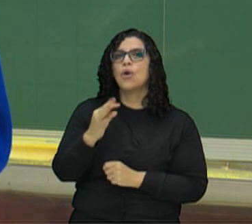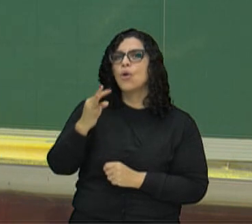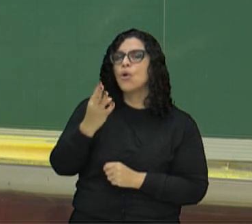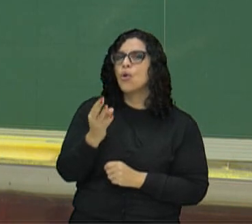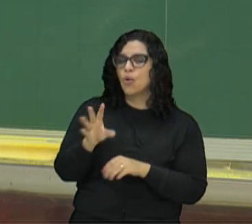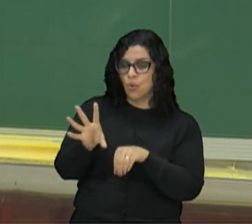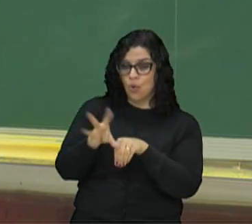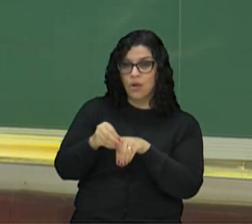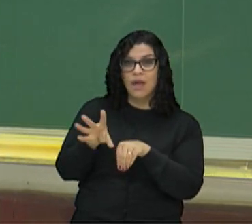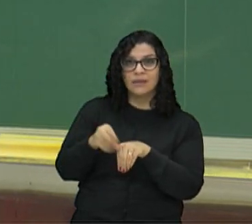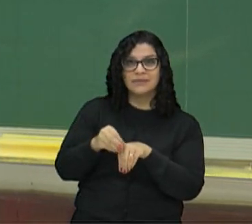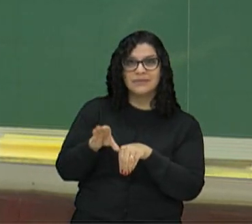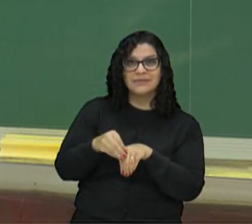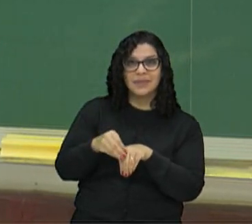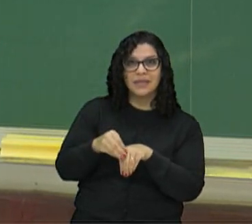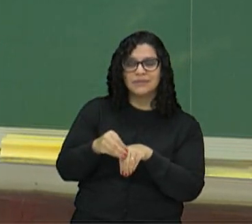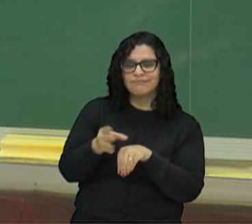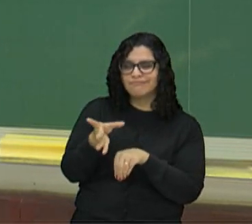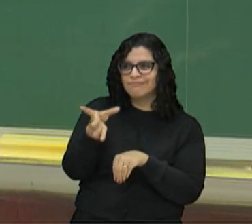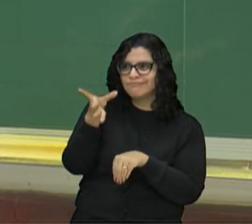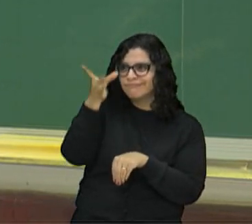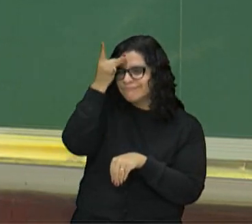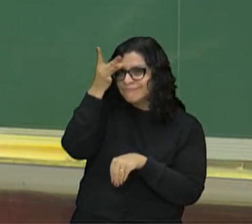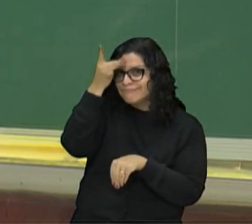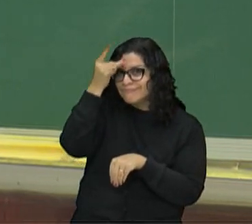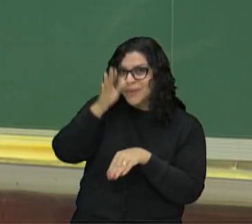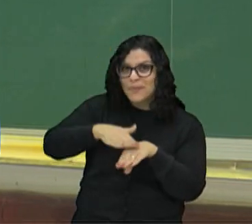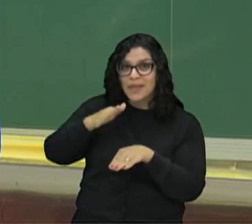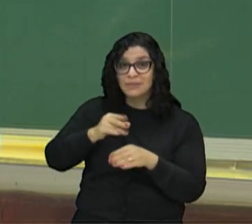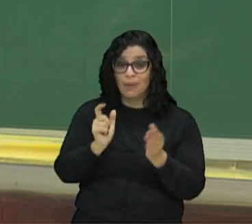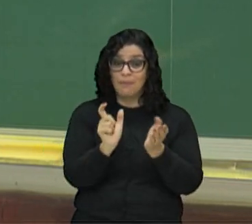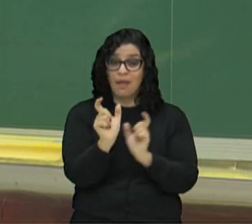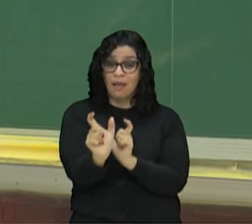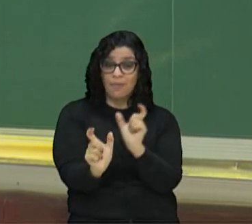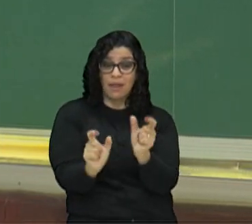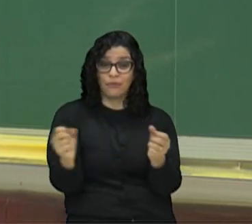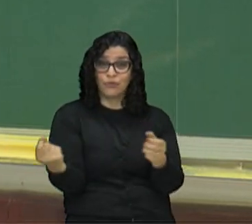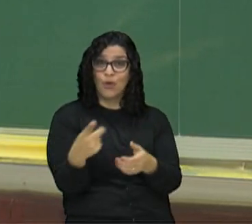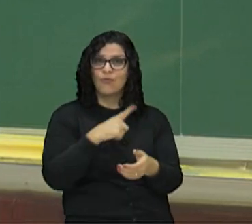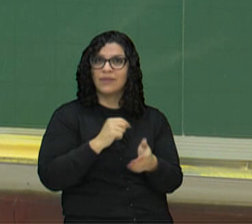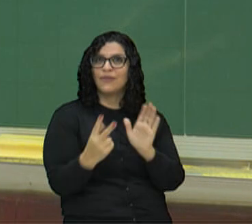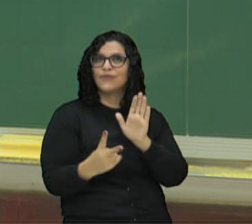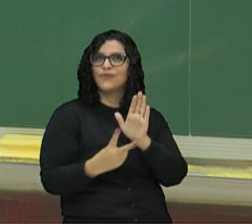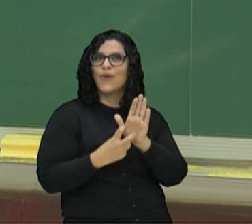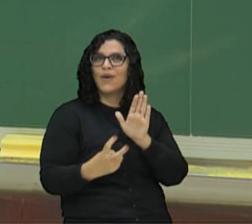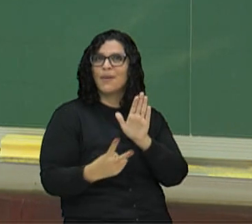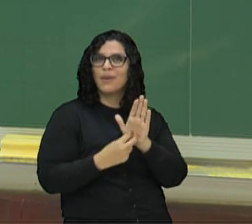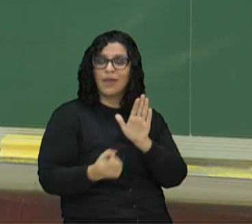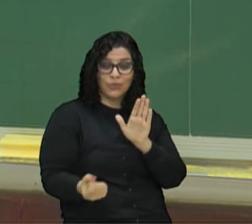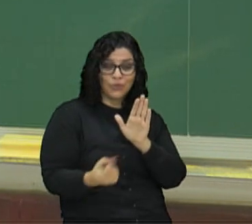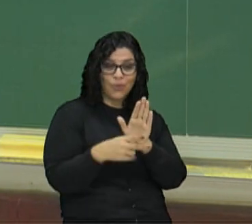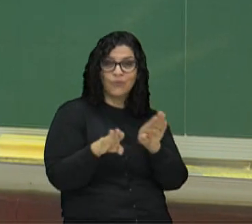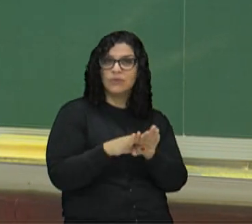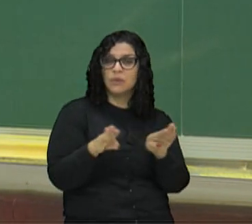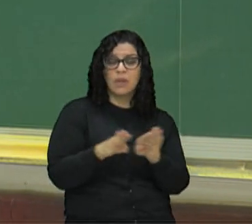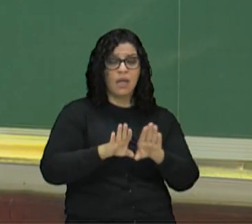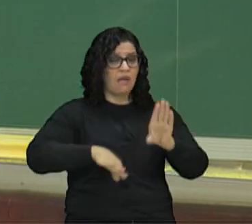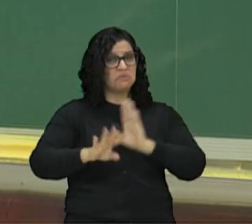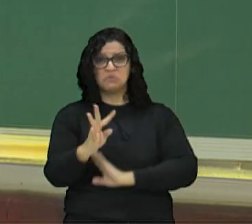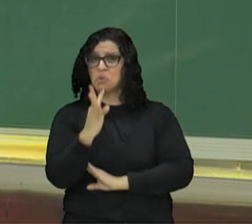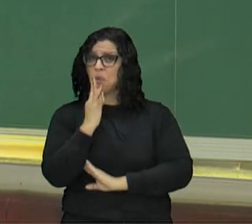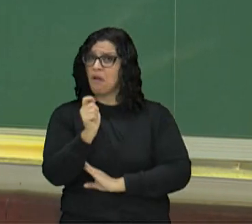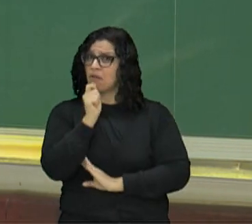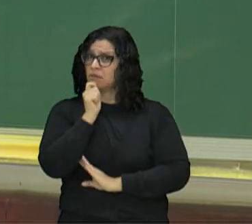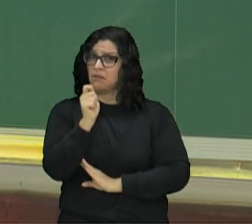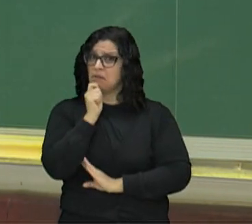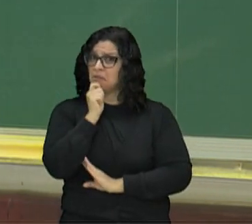conhecimento, porque no clássico traz muitas palavras novas, que às vezes é desconhecida